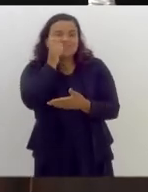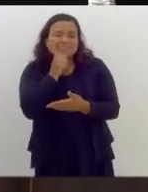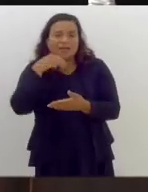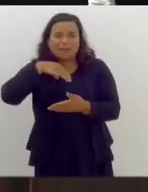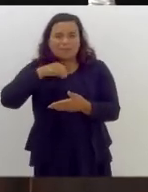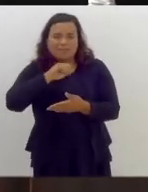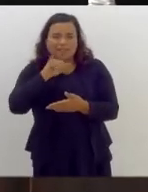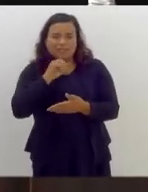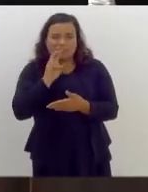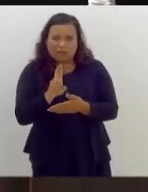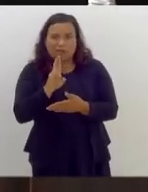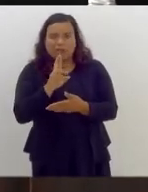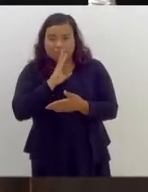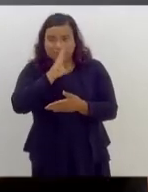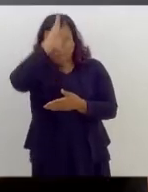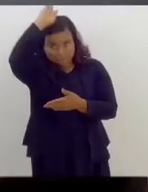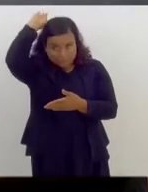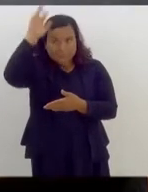Bombeiro Raquel Cristina.